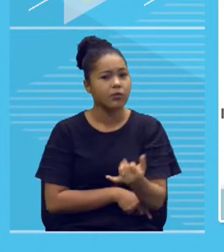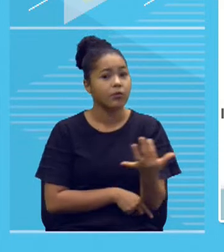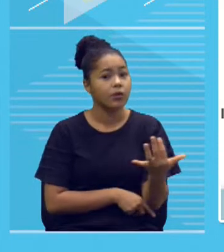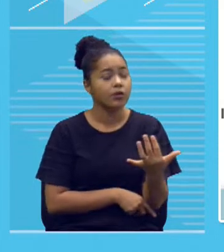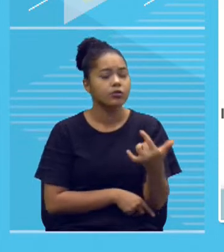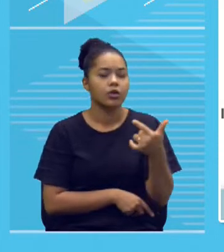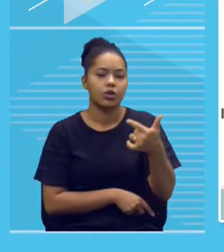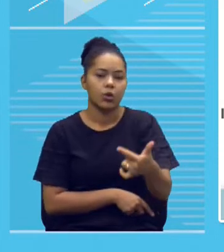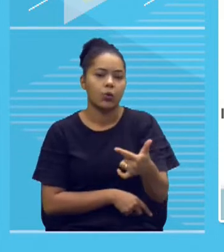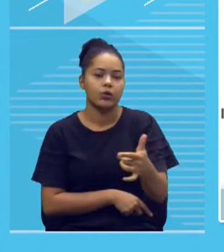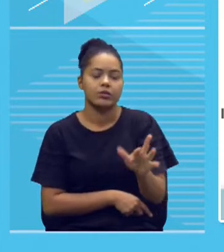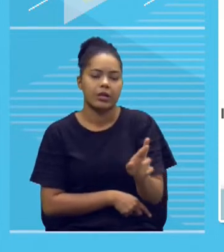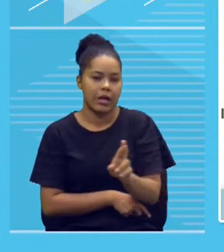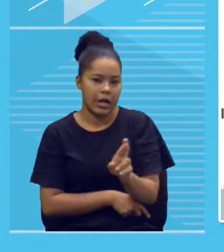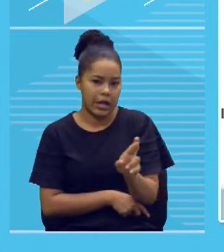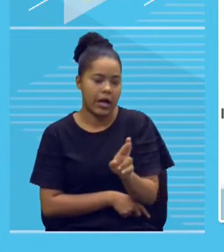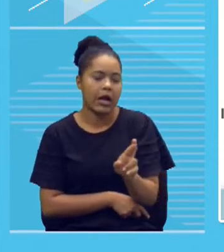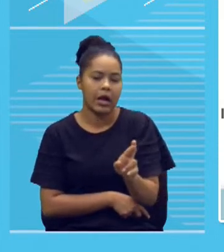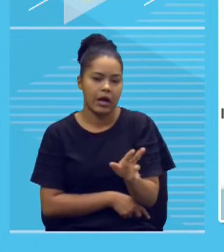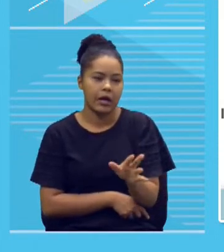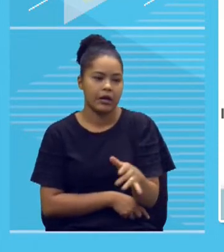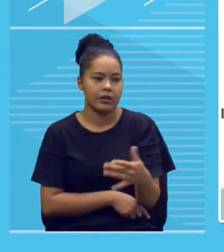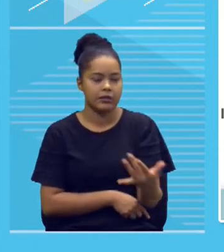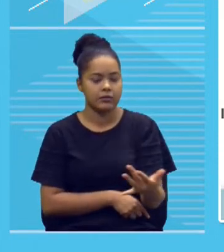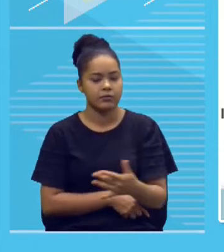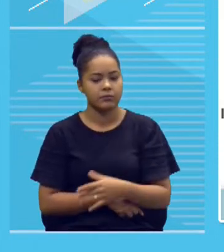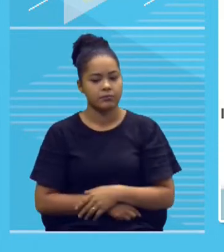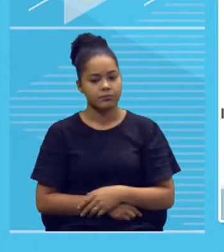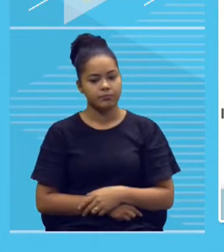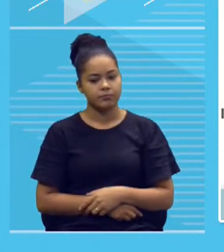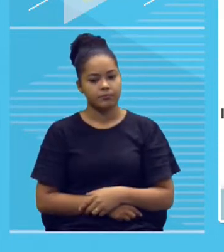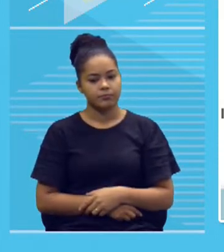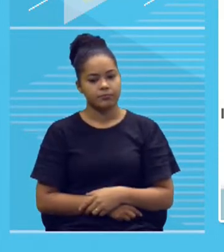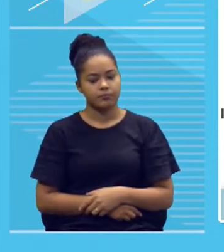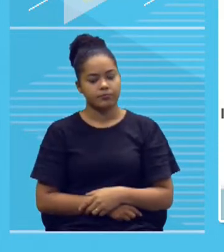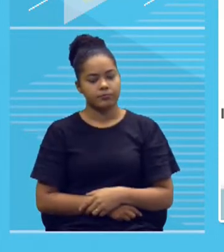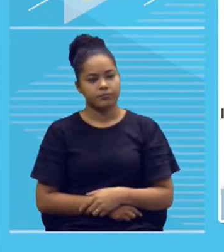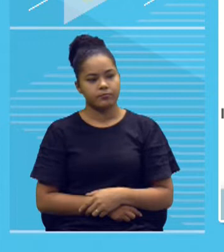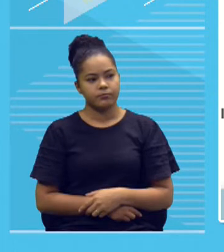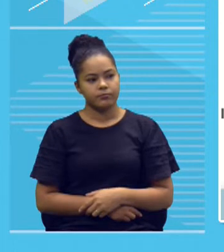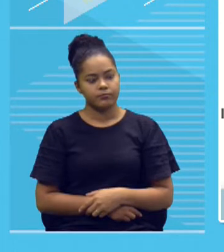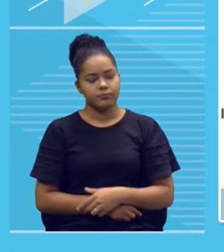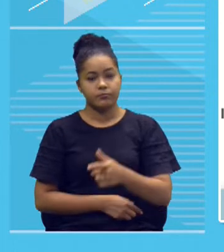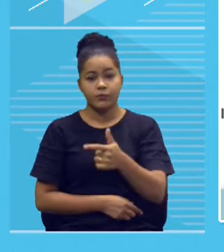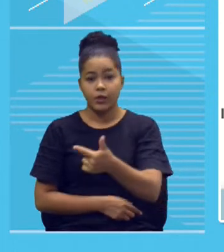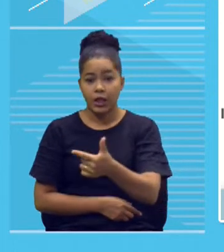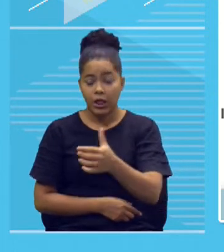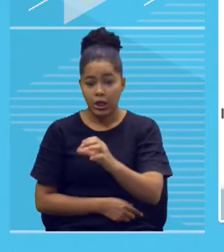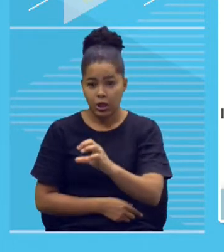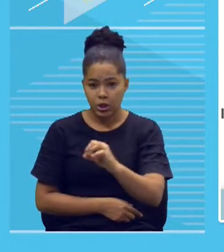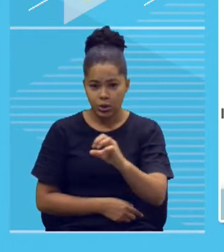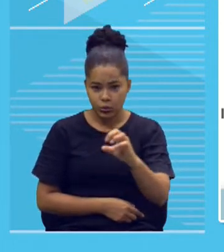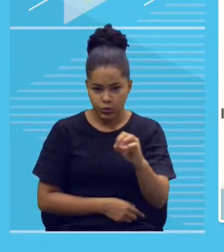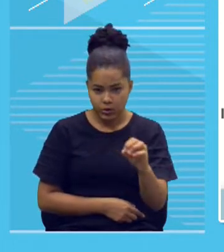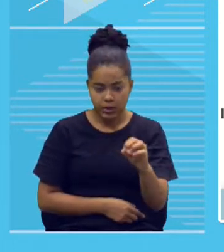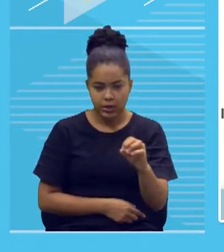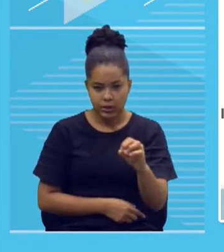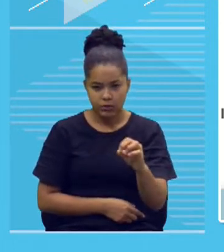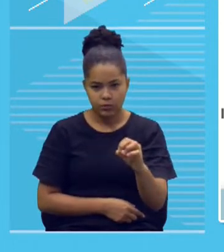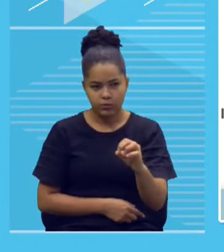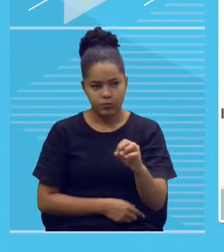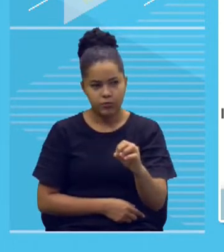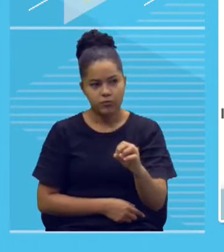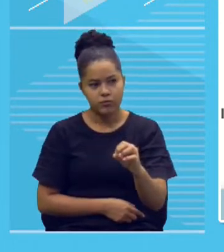de 200 é dois reais dois por cento passa a ser quatro reais ou seja quer dizer que a cada